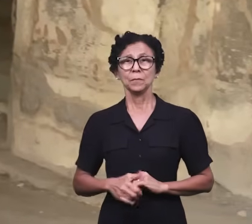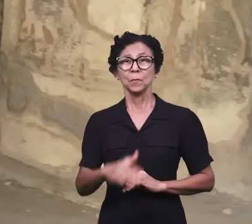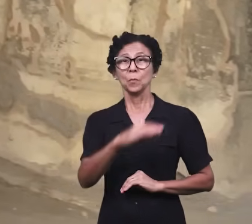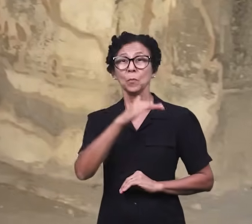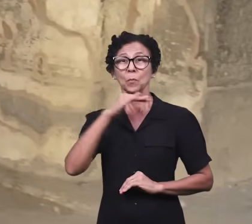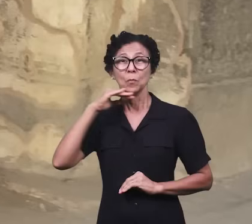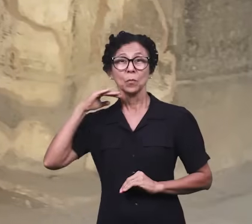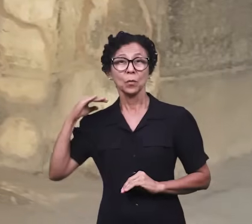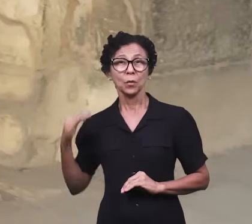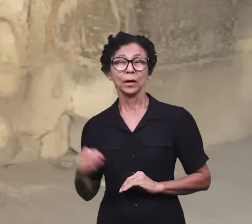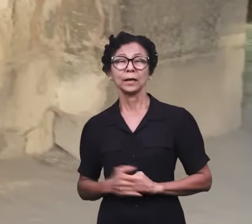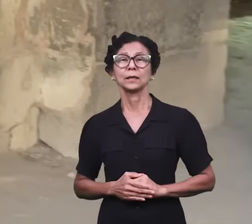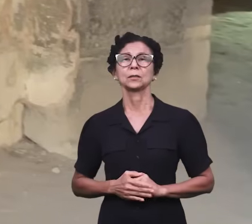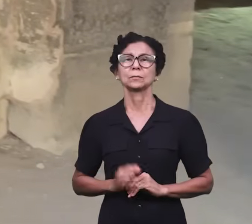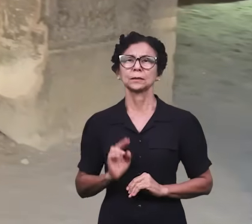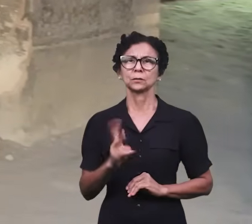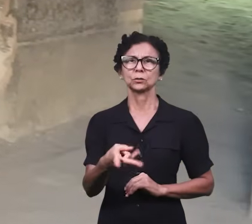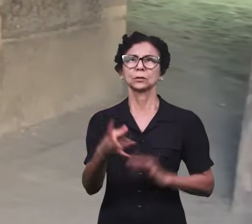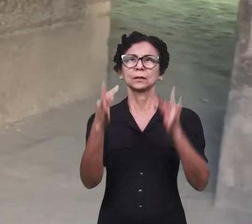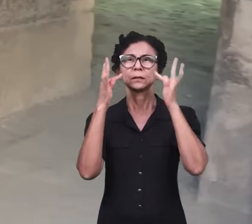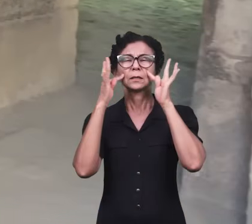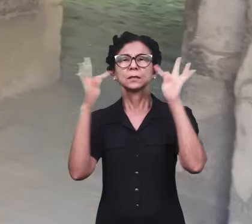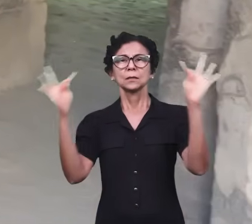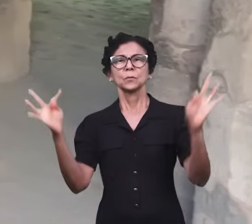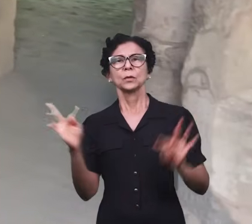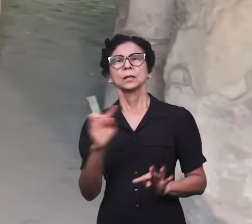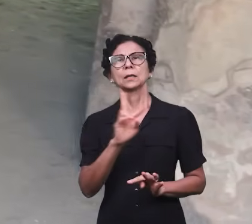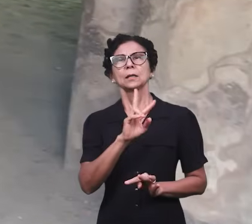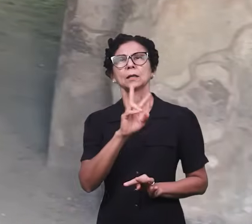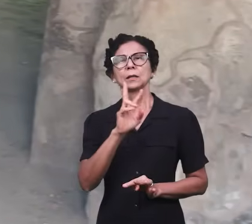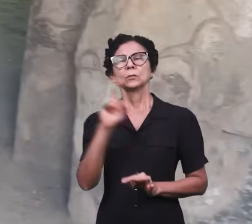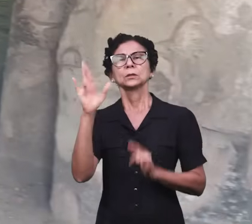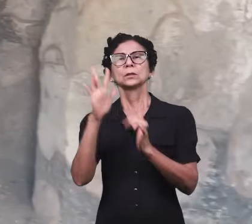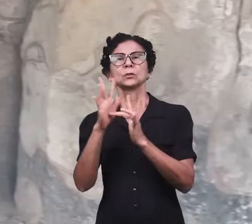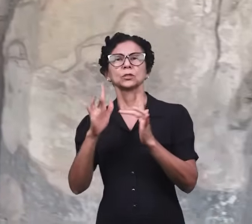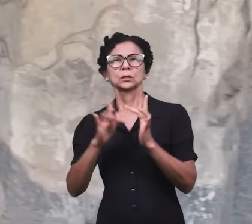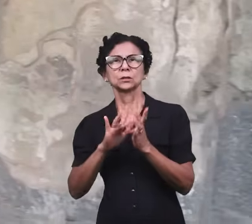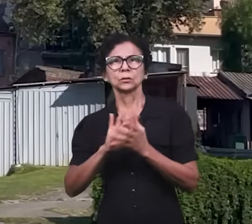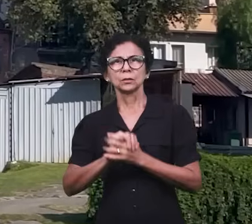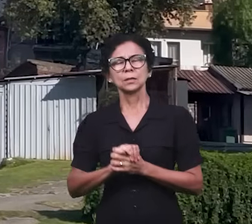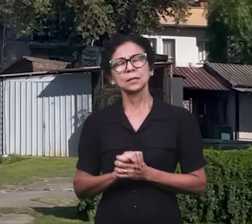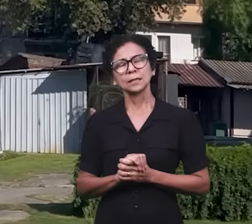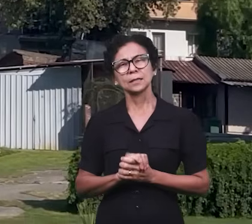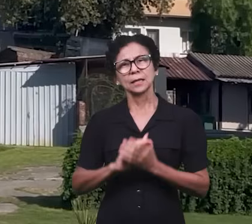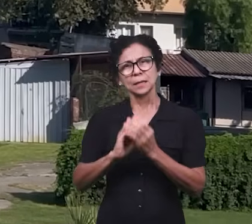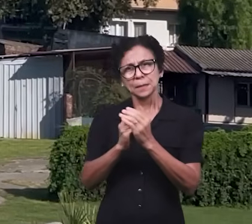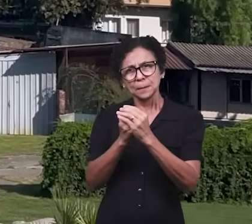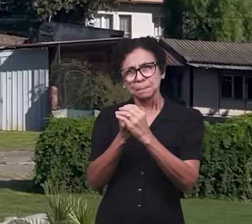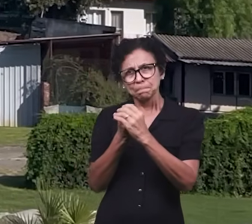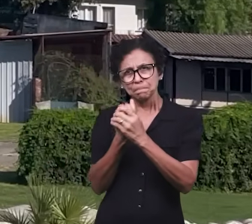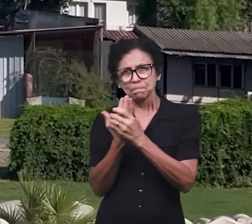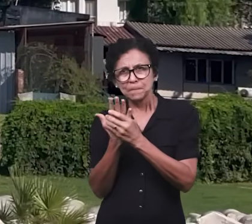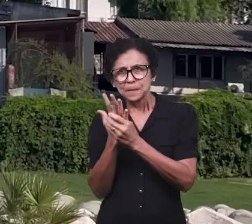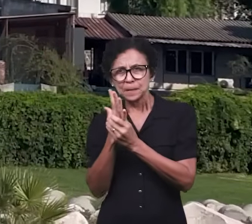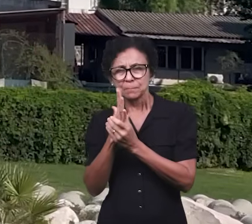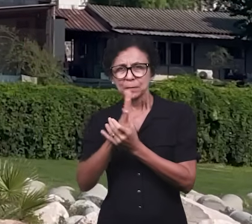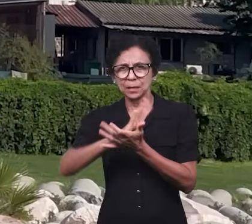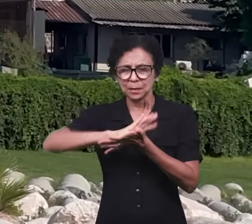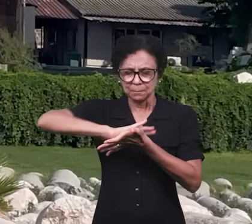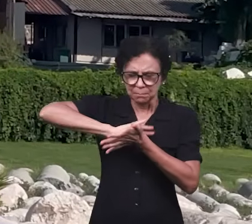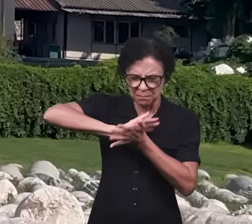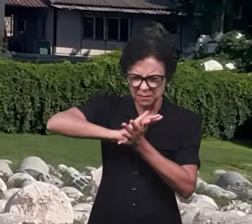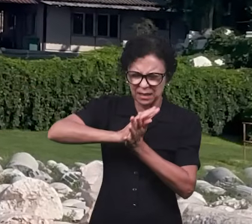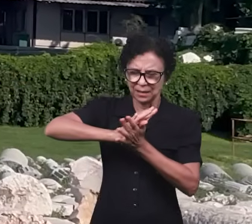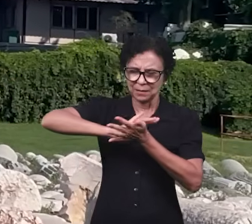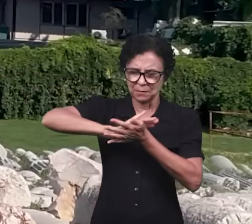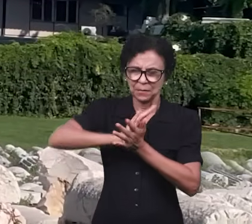Jesus. Isto lhe valeu o nome Esmirna, que é derivado da planta chamada mirra, que, quanto mais esmagada,